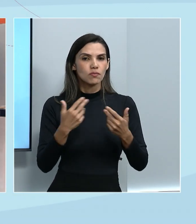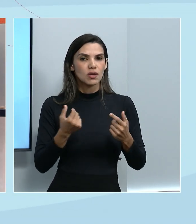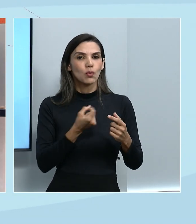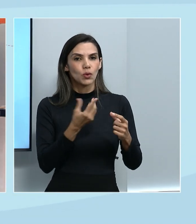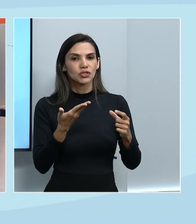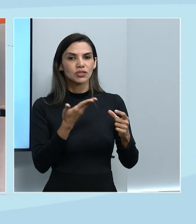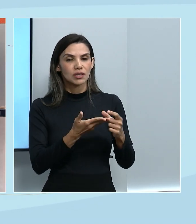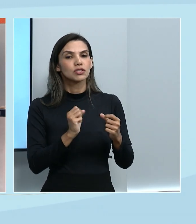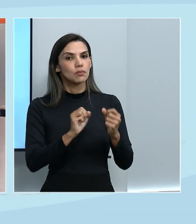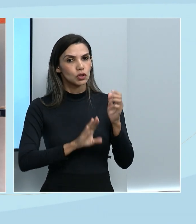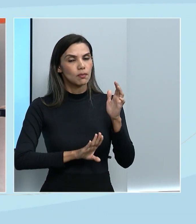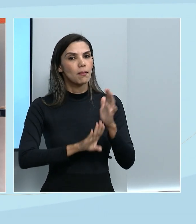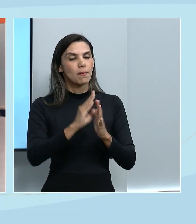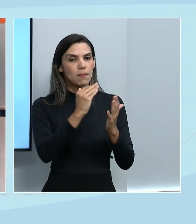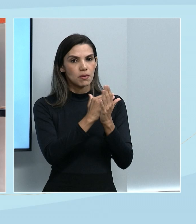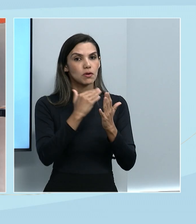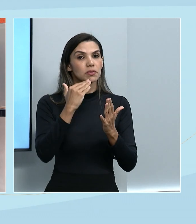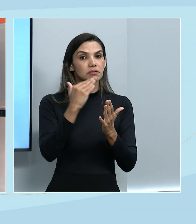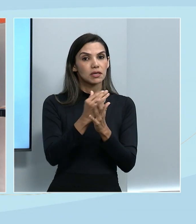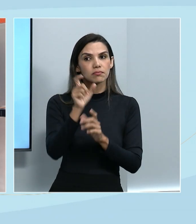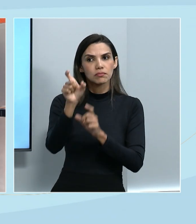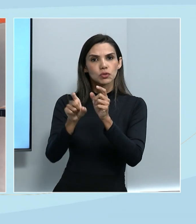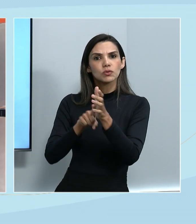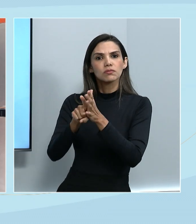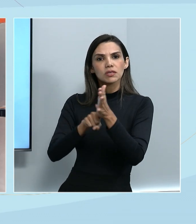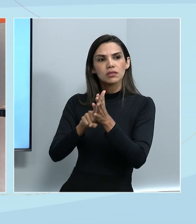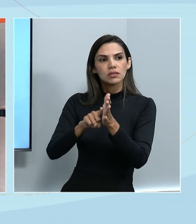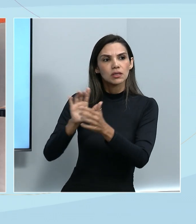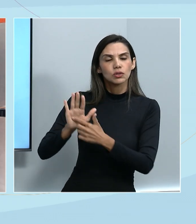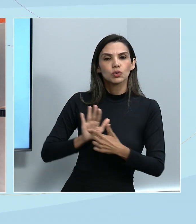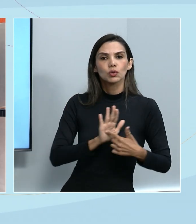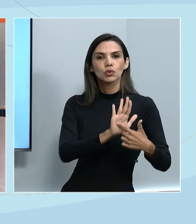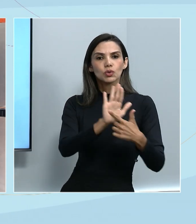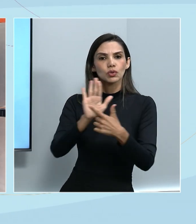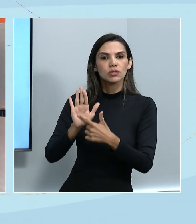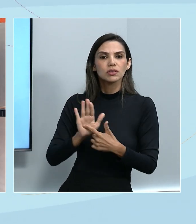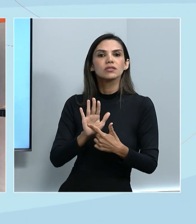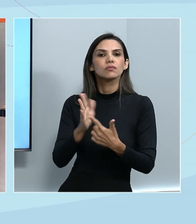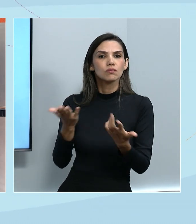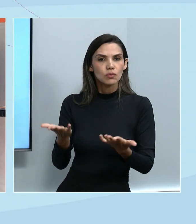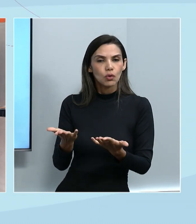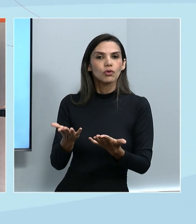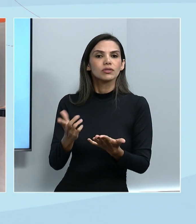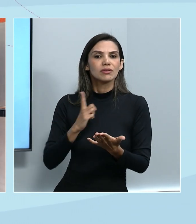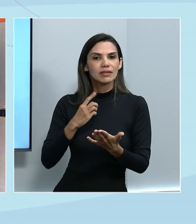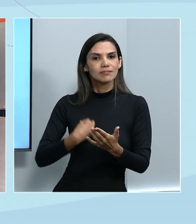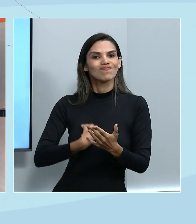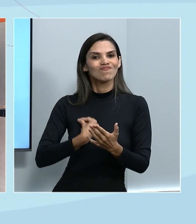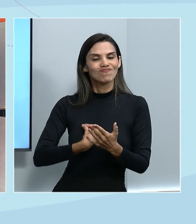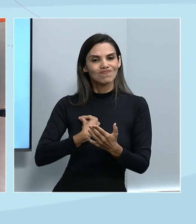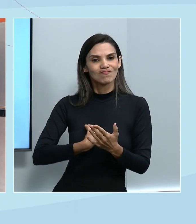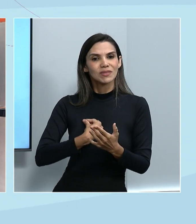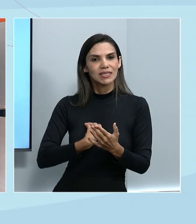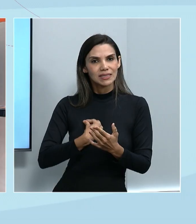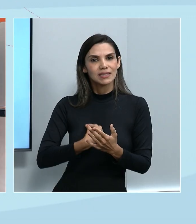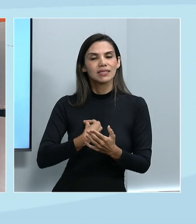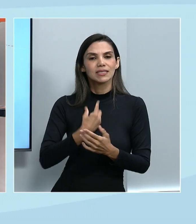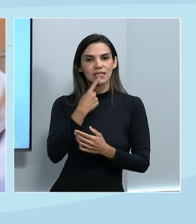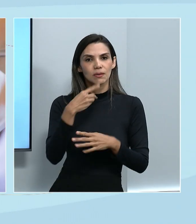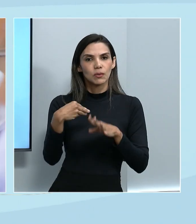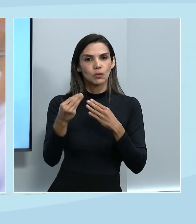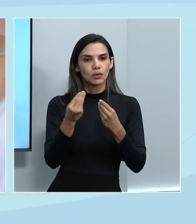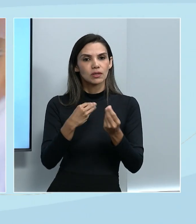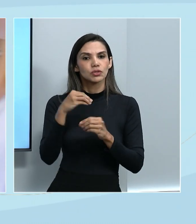pode crescer. Pesquisadores vêm apontando para uma presença cada vez maior de microplásticos nos